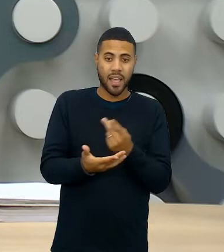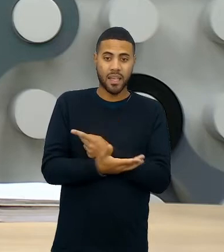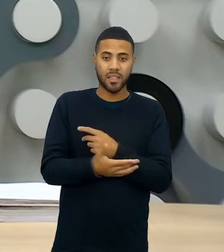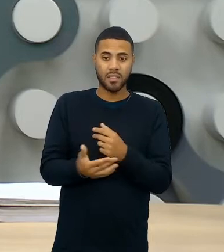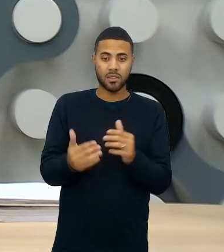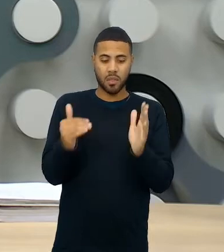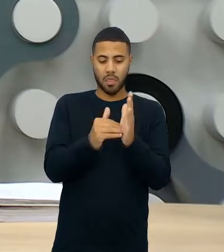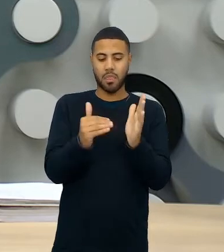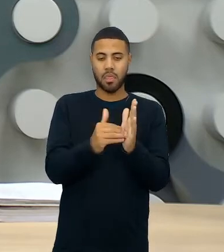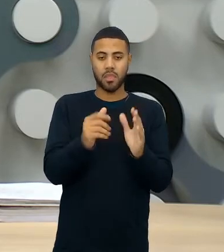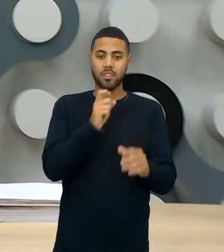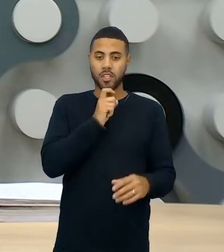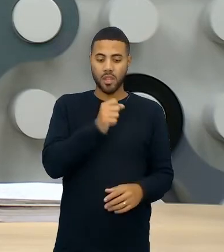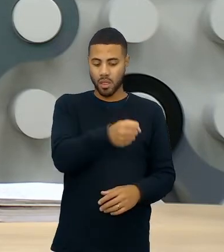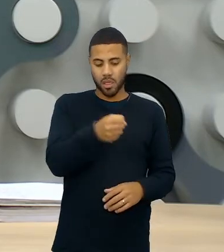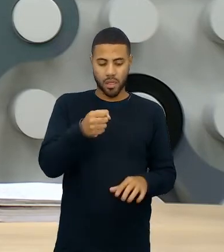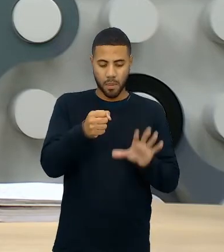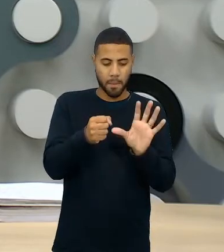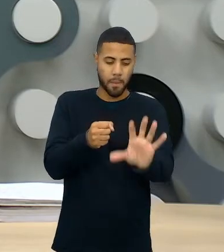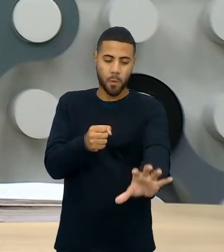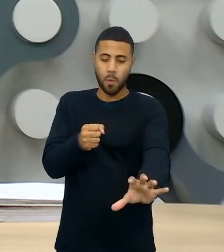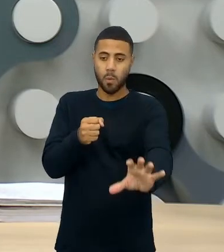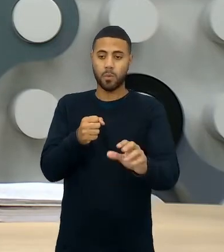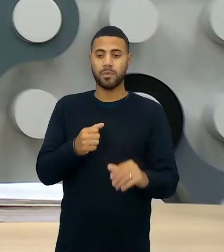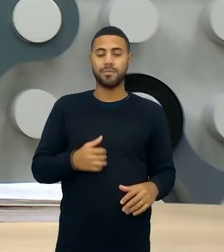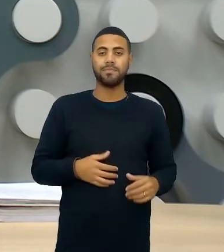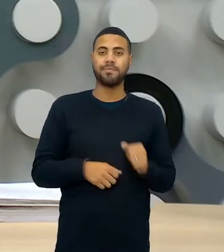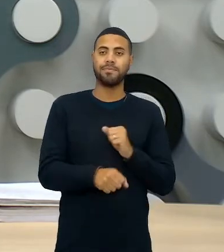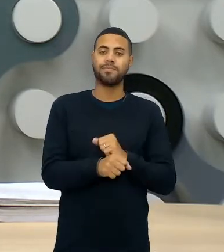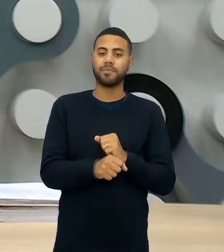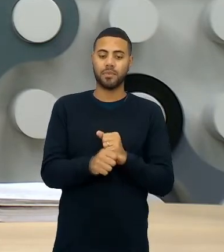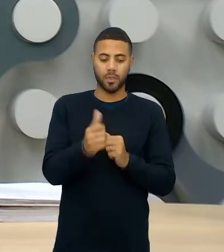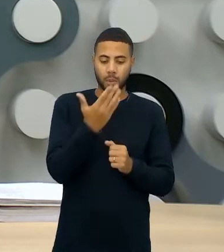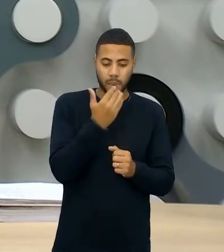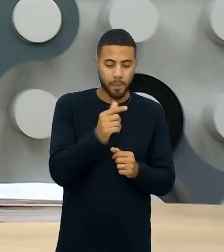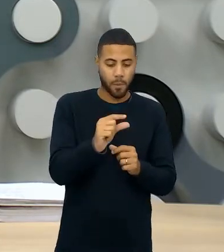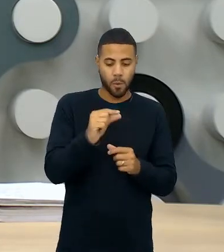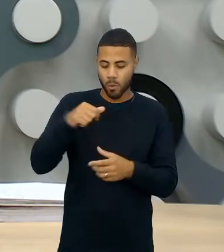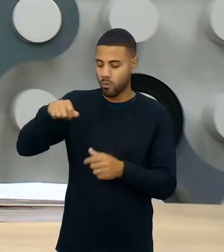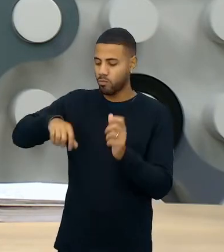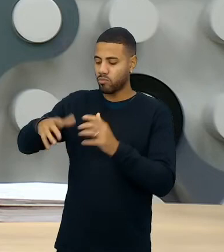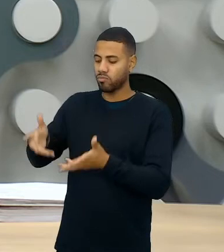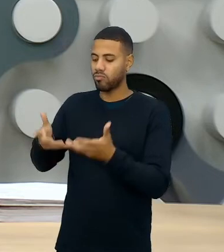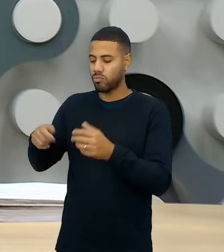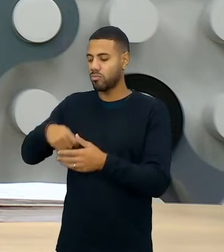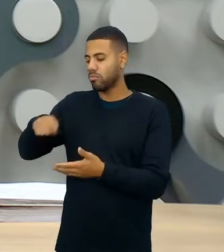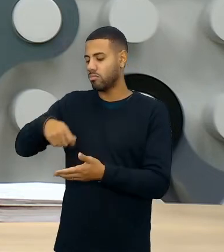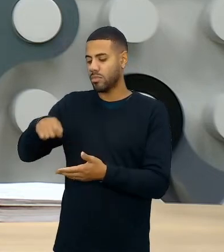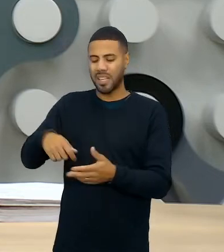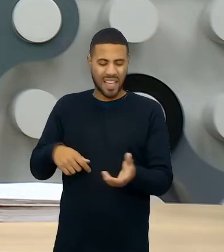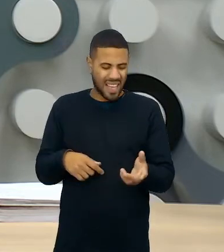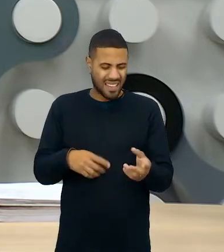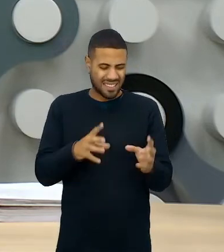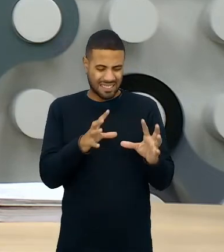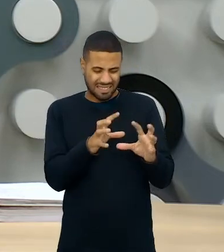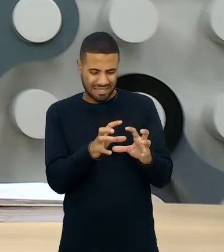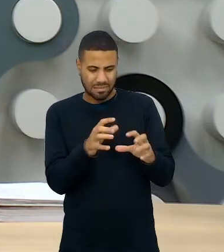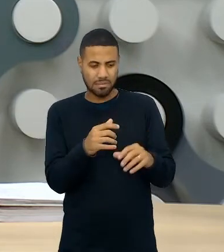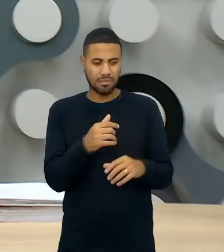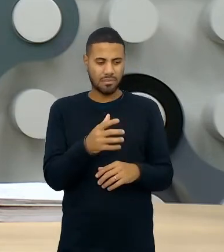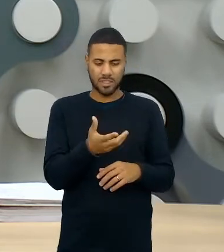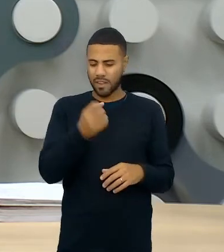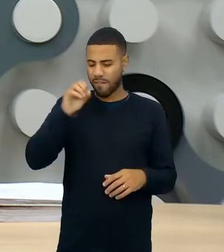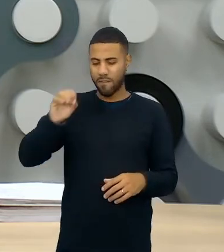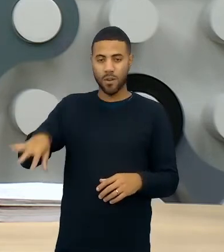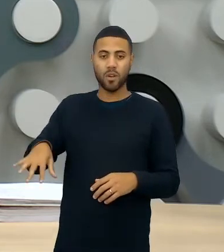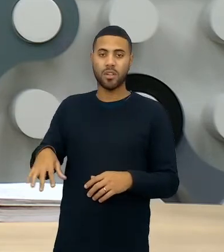da geladeira e utilizou uma parte sobrou, né? Ah, agora está muitos dias na geladeira, ela já está queimadinha, vou jogar